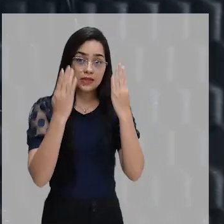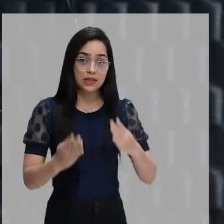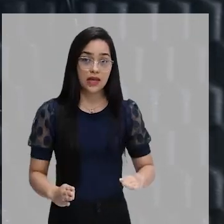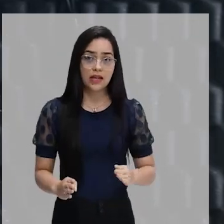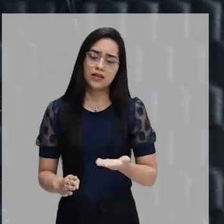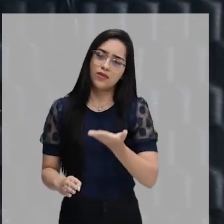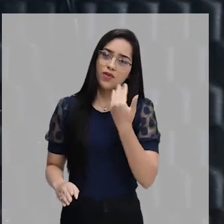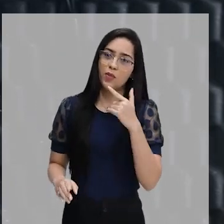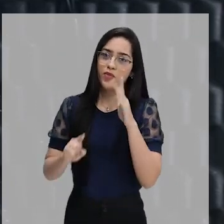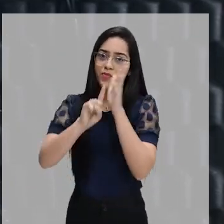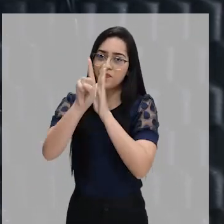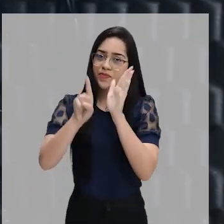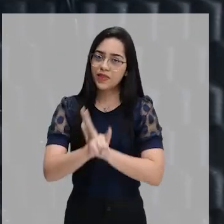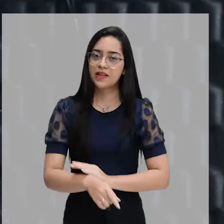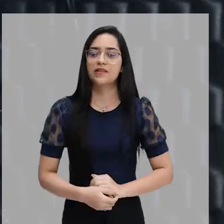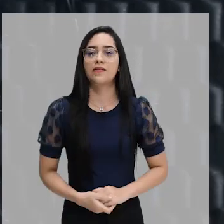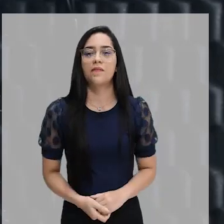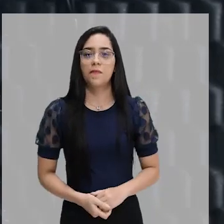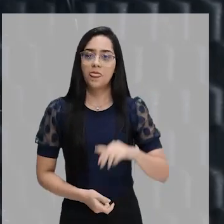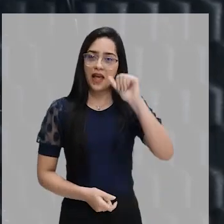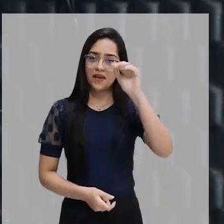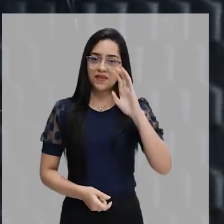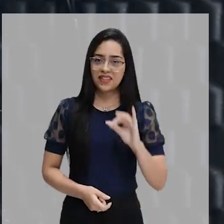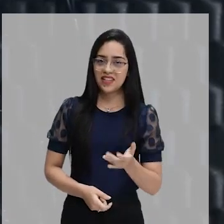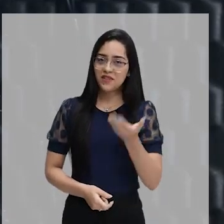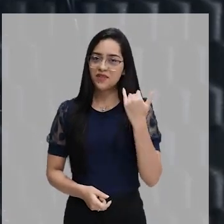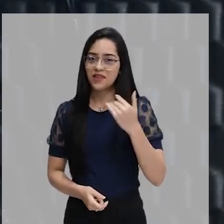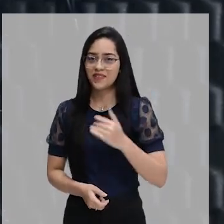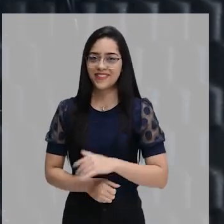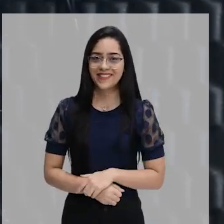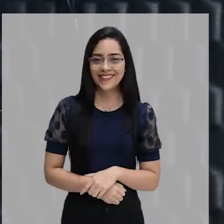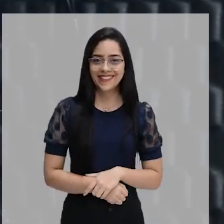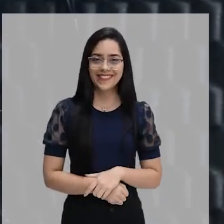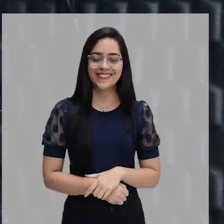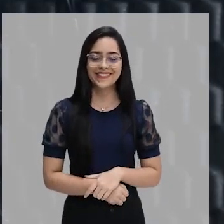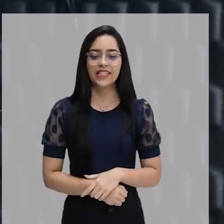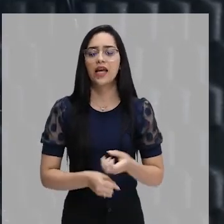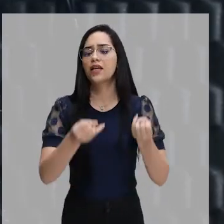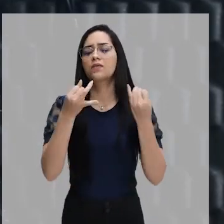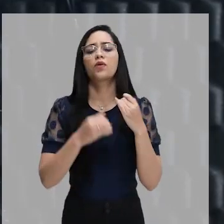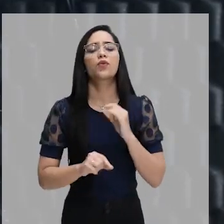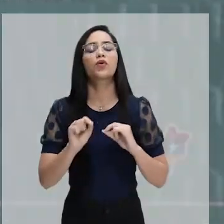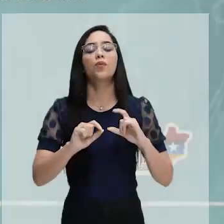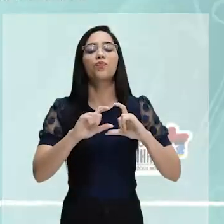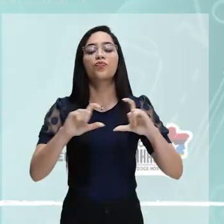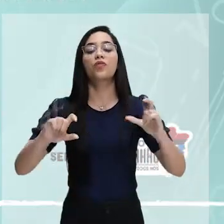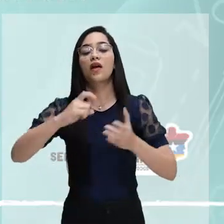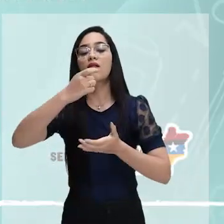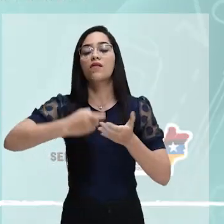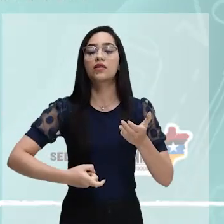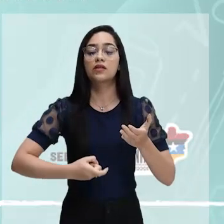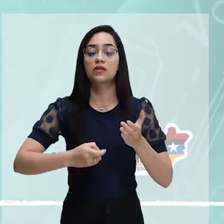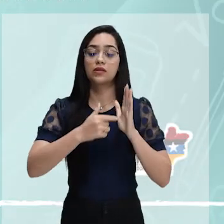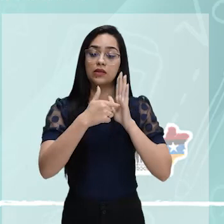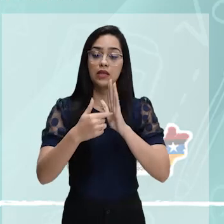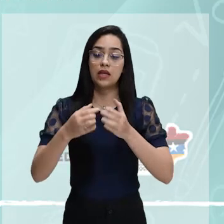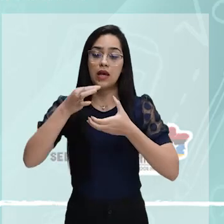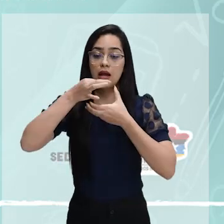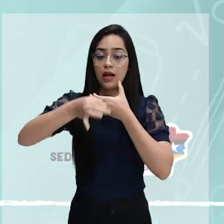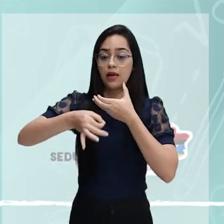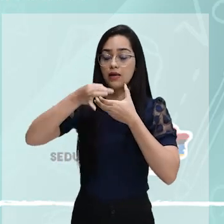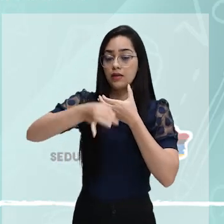bom? Então, vamos para as questões? Vamos para as alternativas, né? Nós já estamos na questão. Diz assim, a frase do texto em que